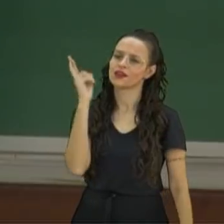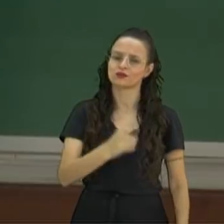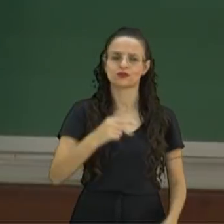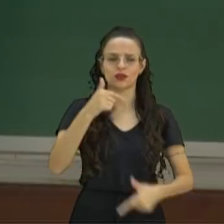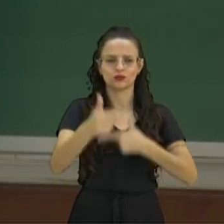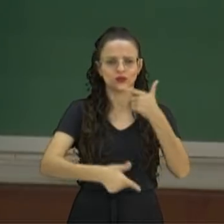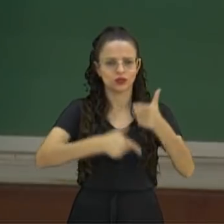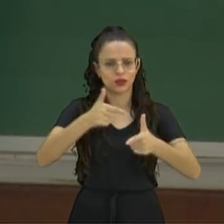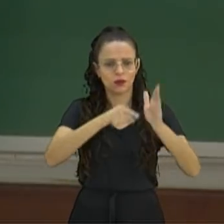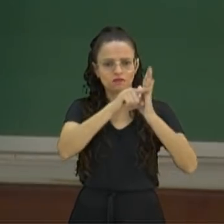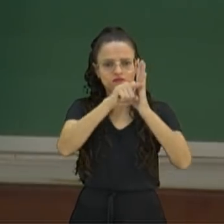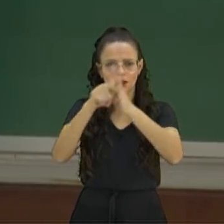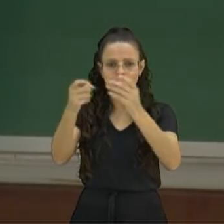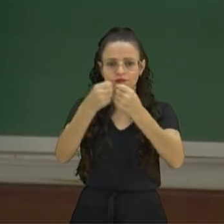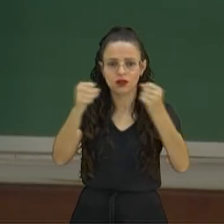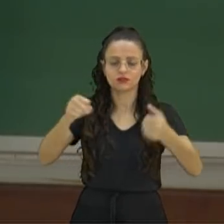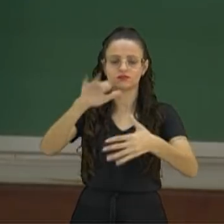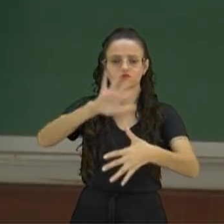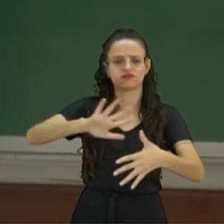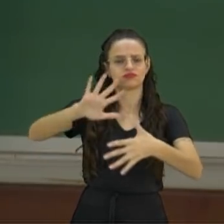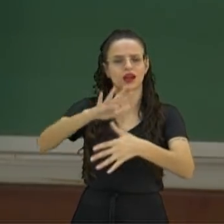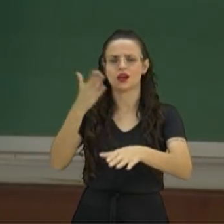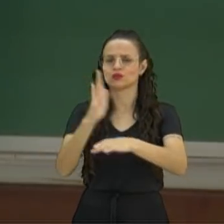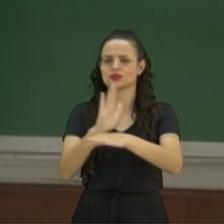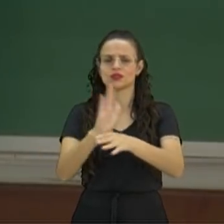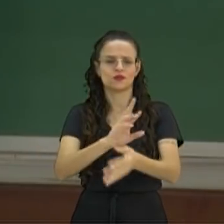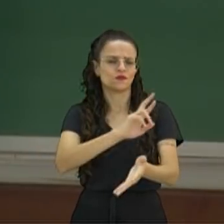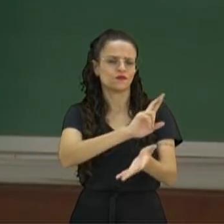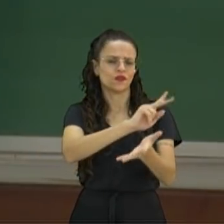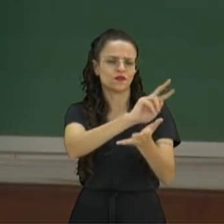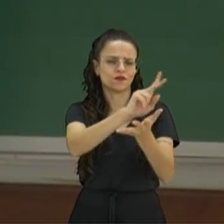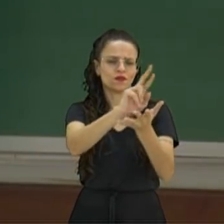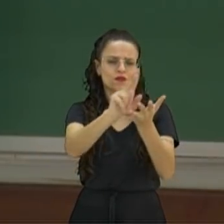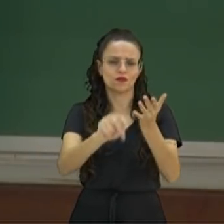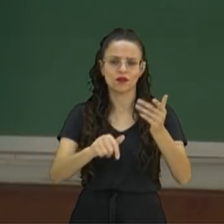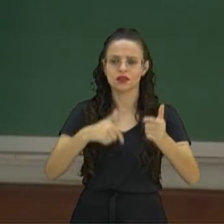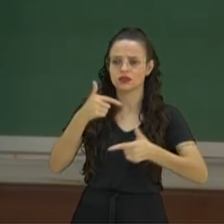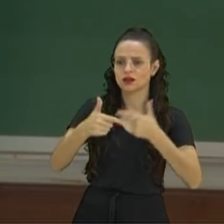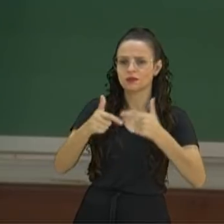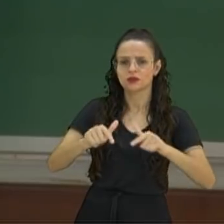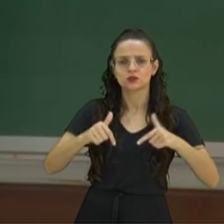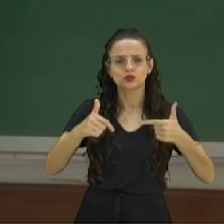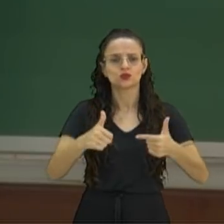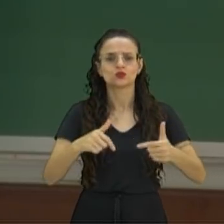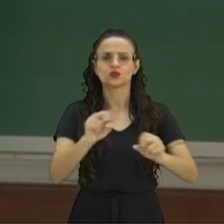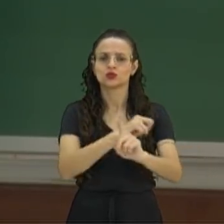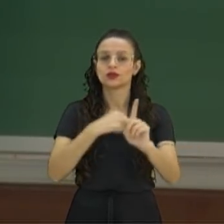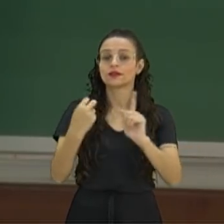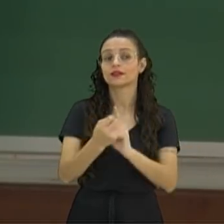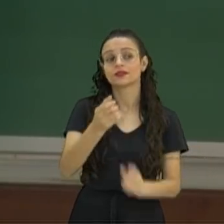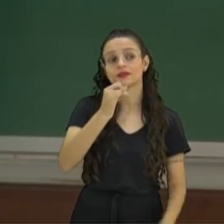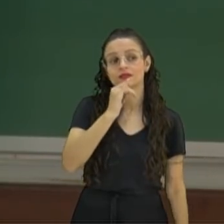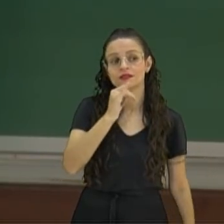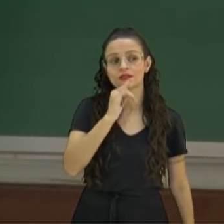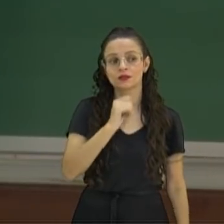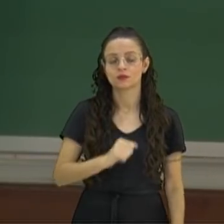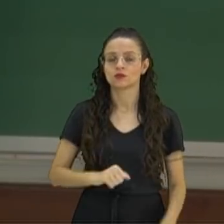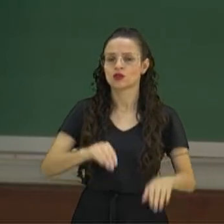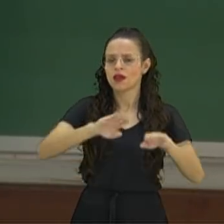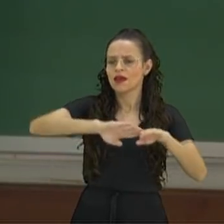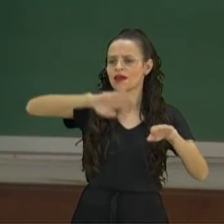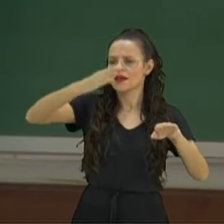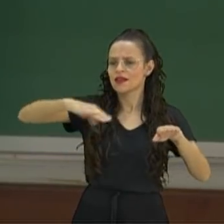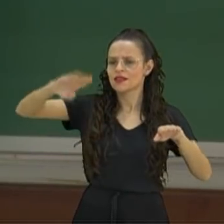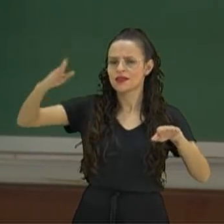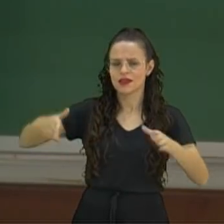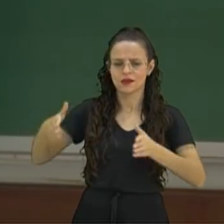auxiliam nas mais diversas atividades da sociedade como um todo. O que nós vamos ter ali, por exemplo? Relevo,